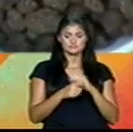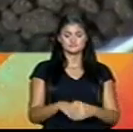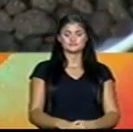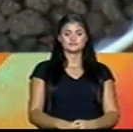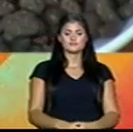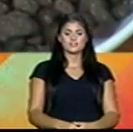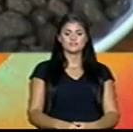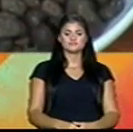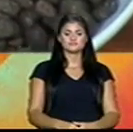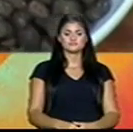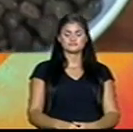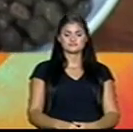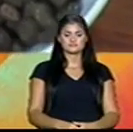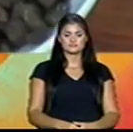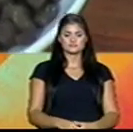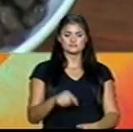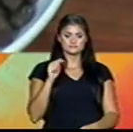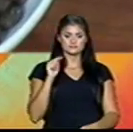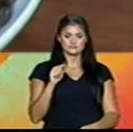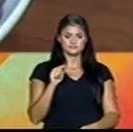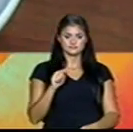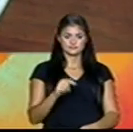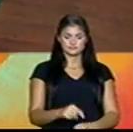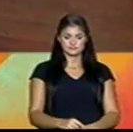destas panquecas saudáveis no forno.